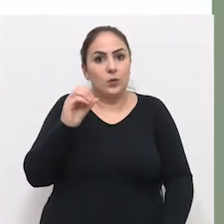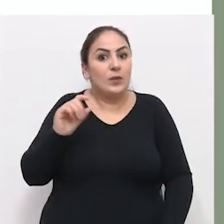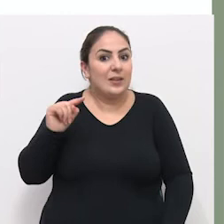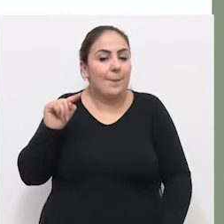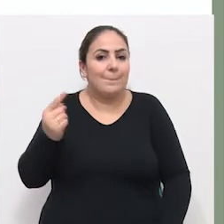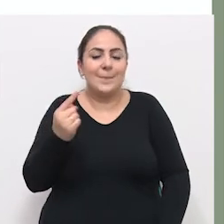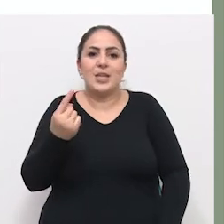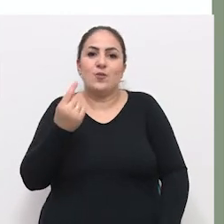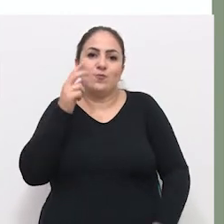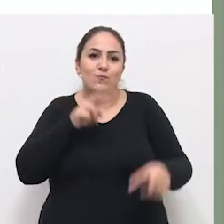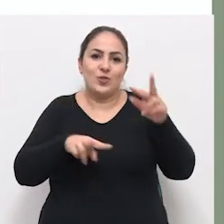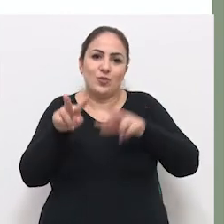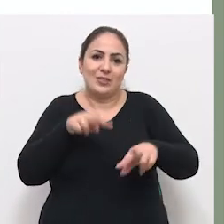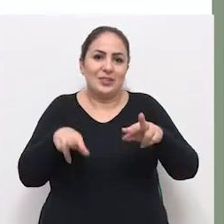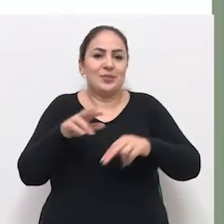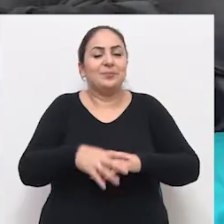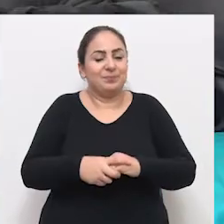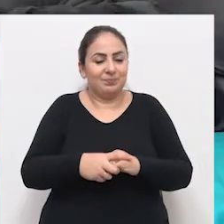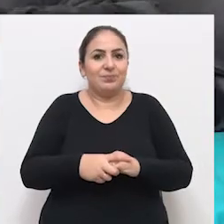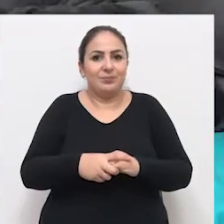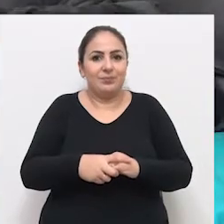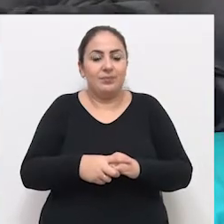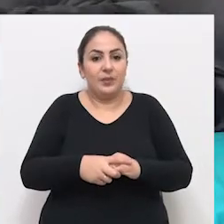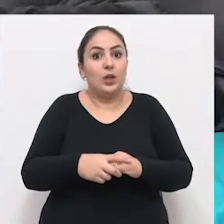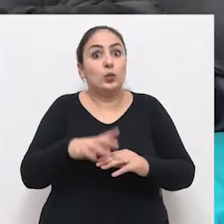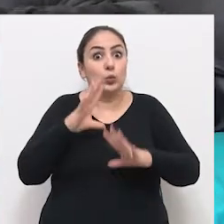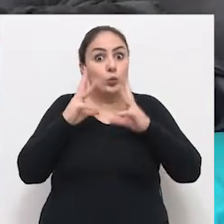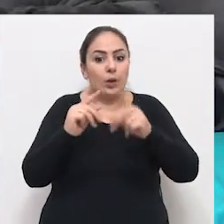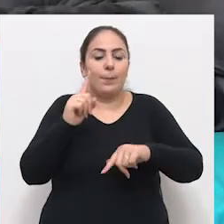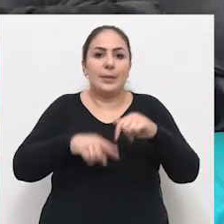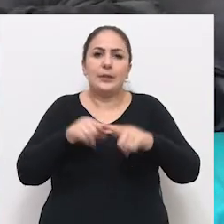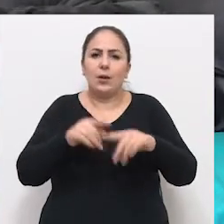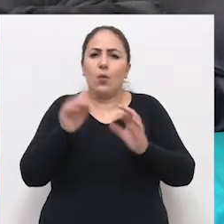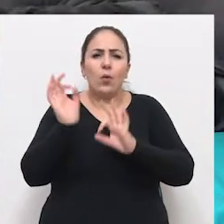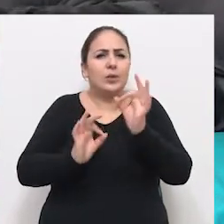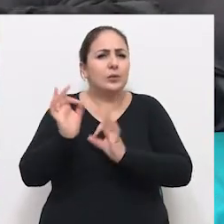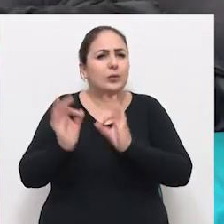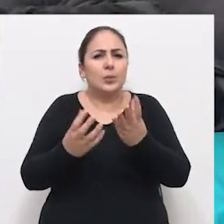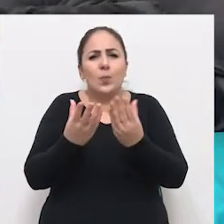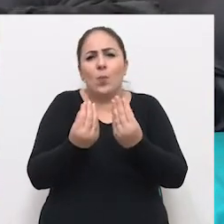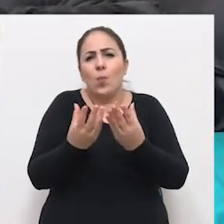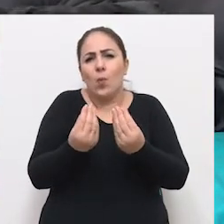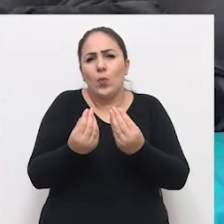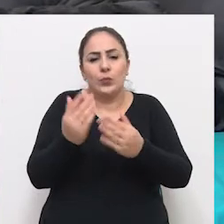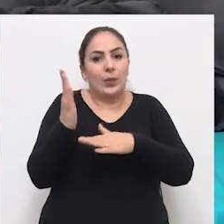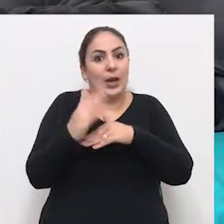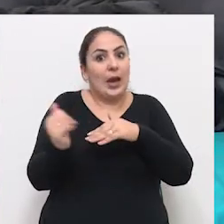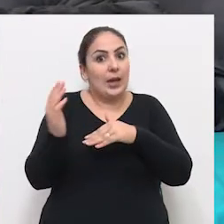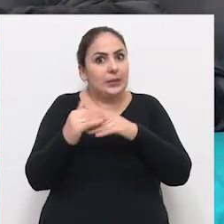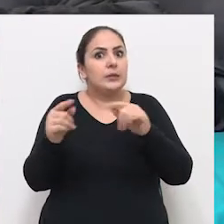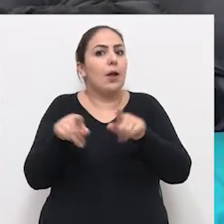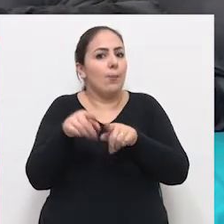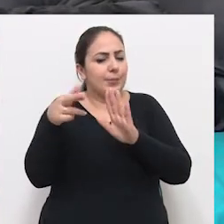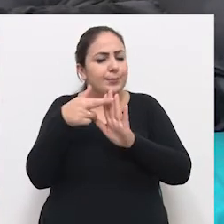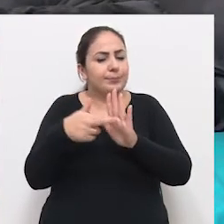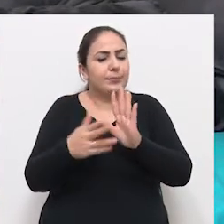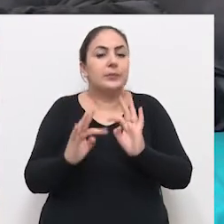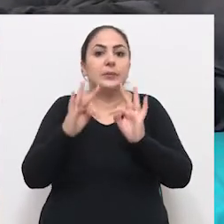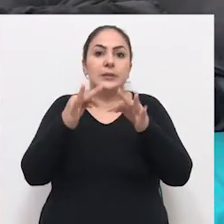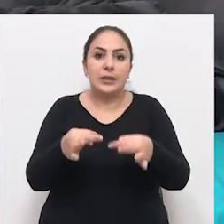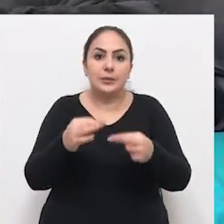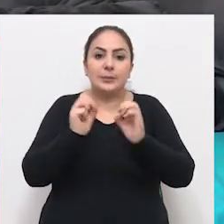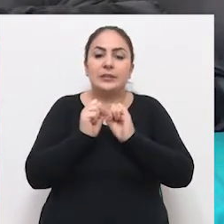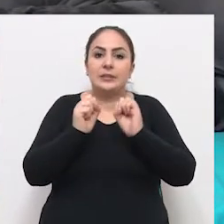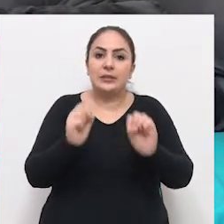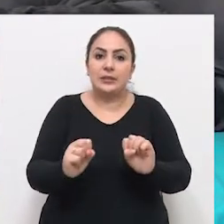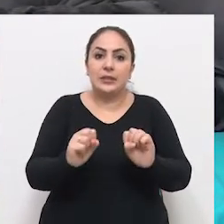350 mil visualizações. Todo o material foi preparado com muito carinho e critérios técnicos